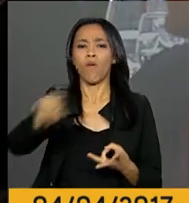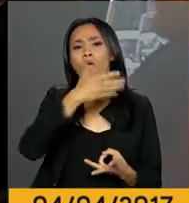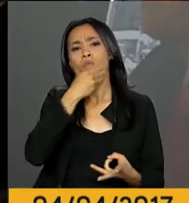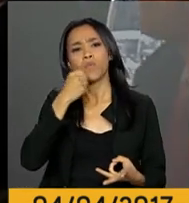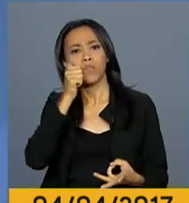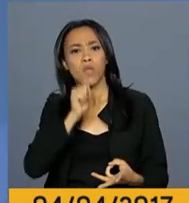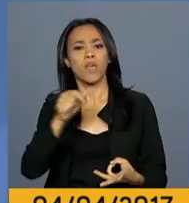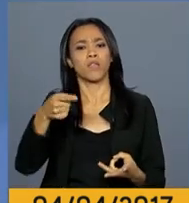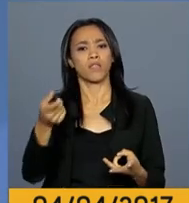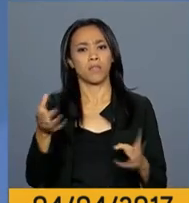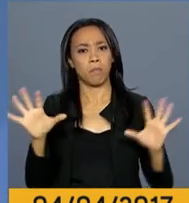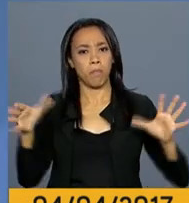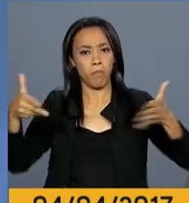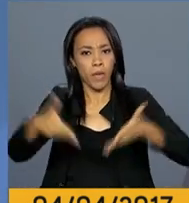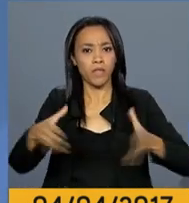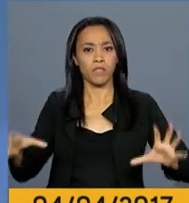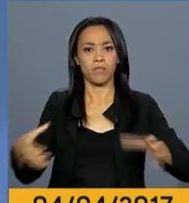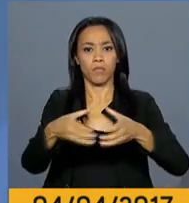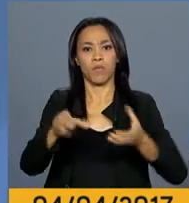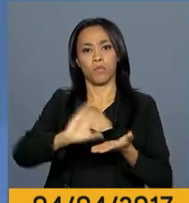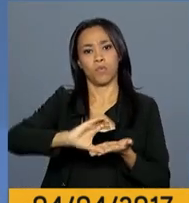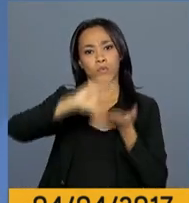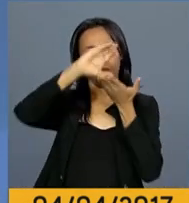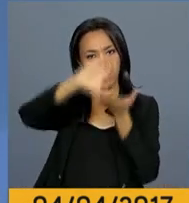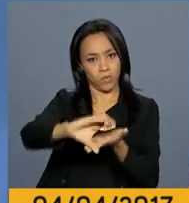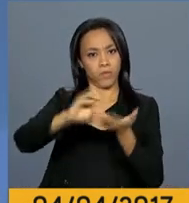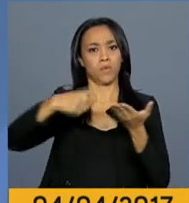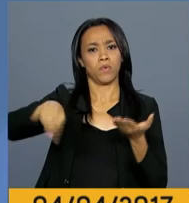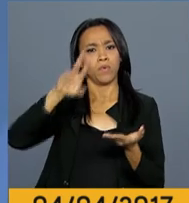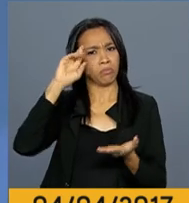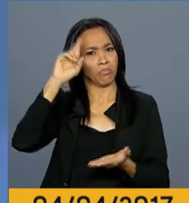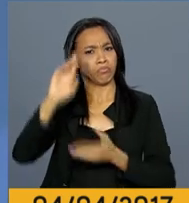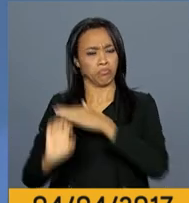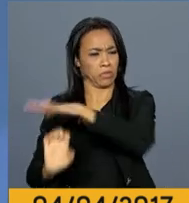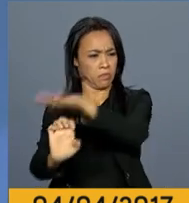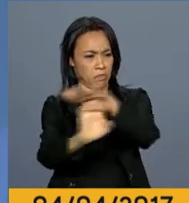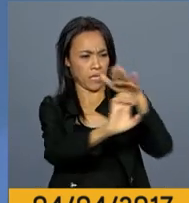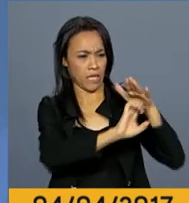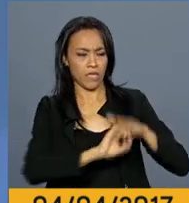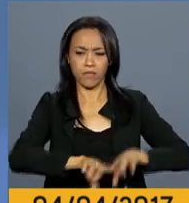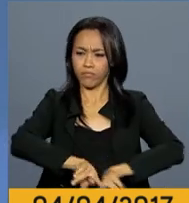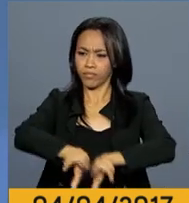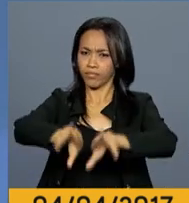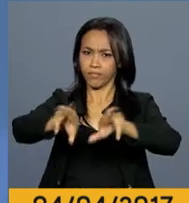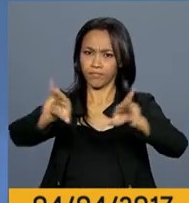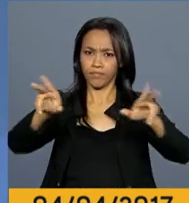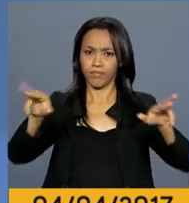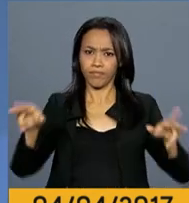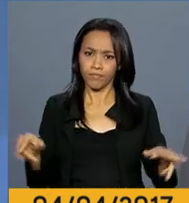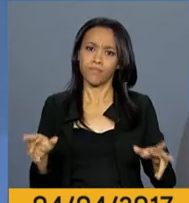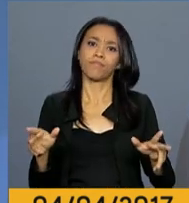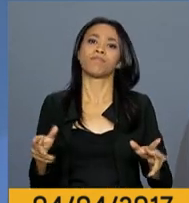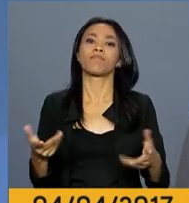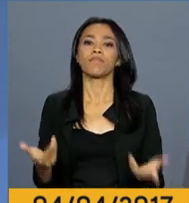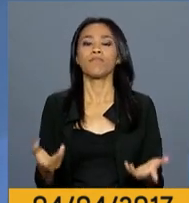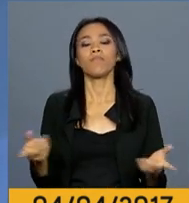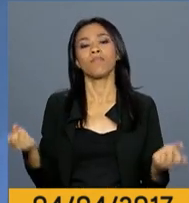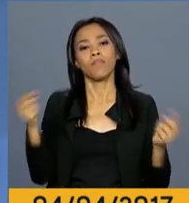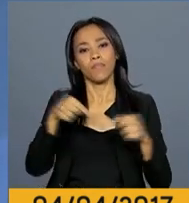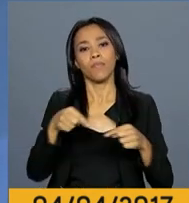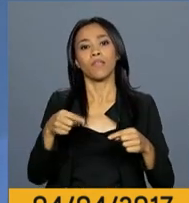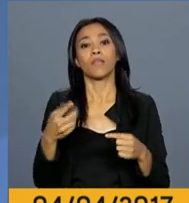Administração do Bradesco, investidores, empresários e colaboradores do Bradesco. E, desde